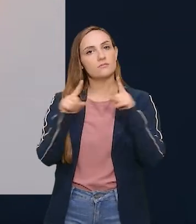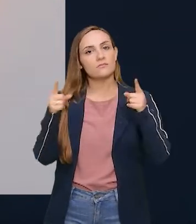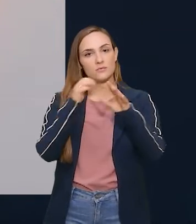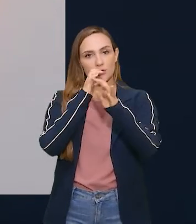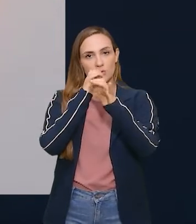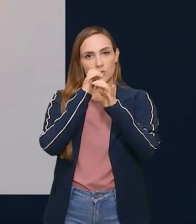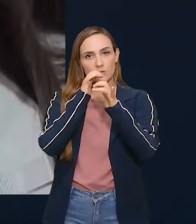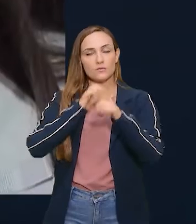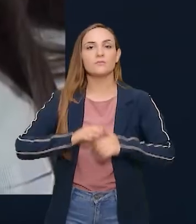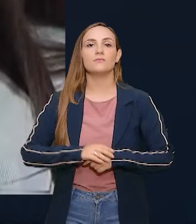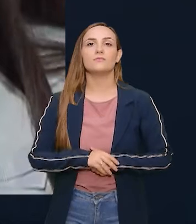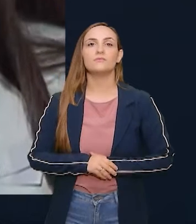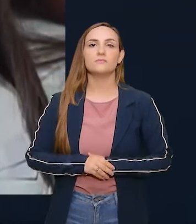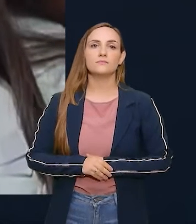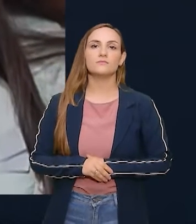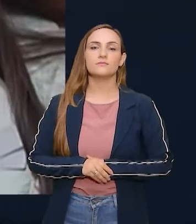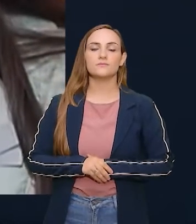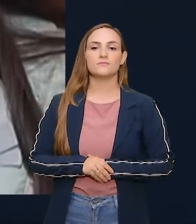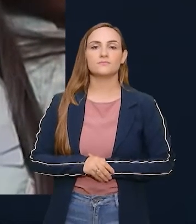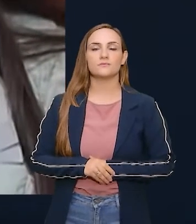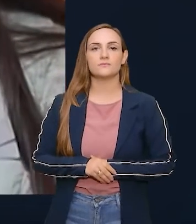tocar também.